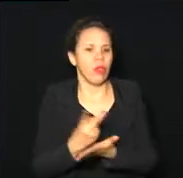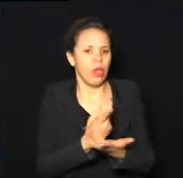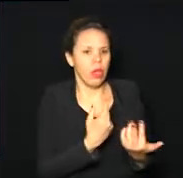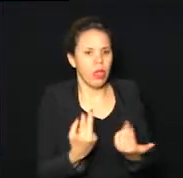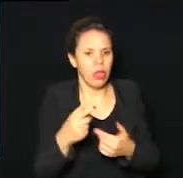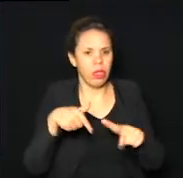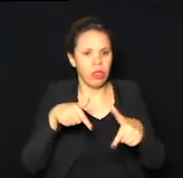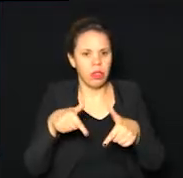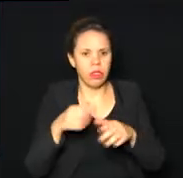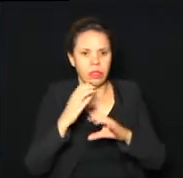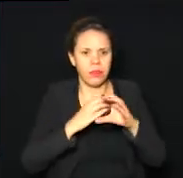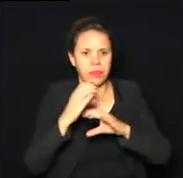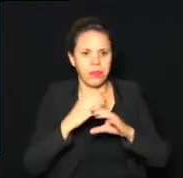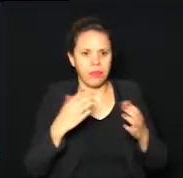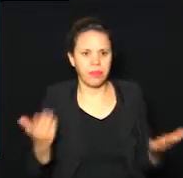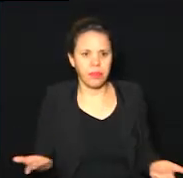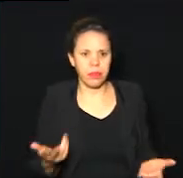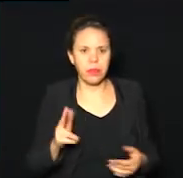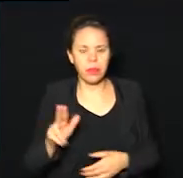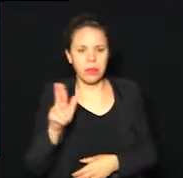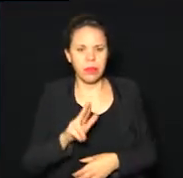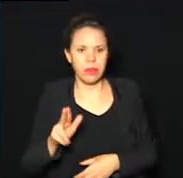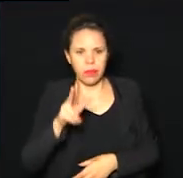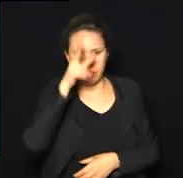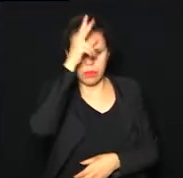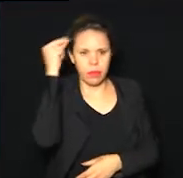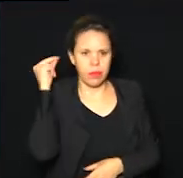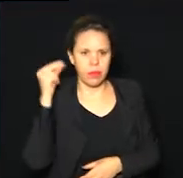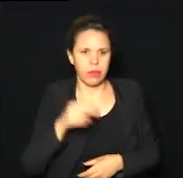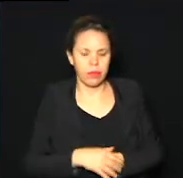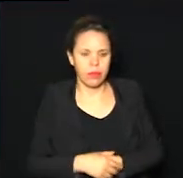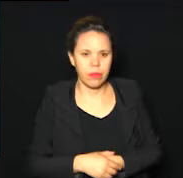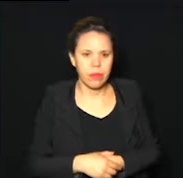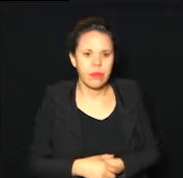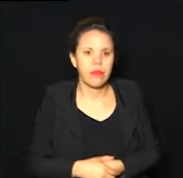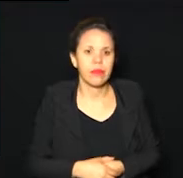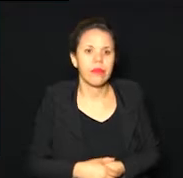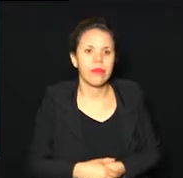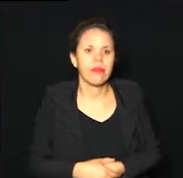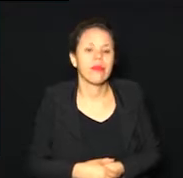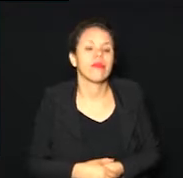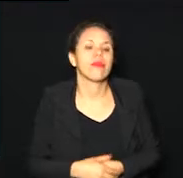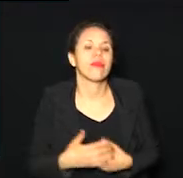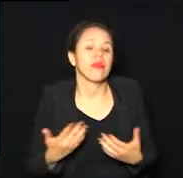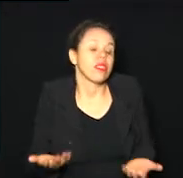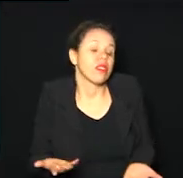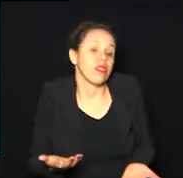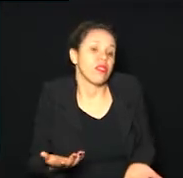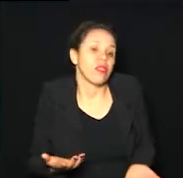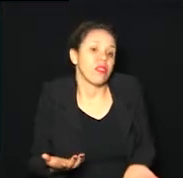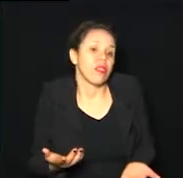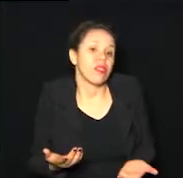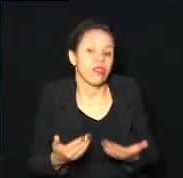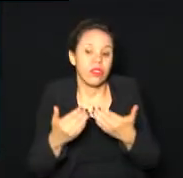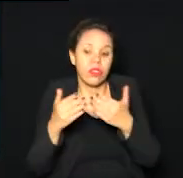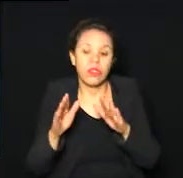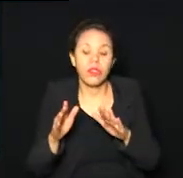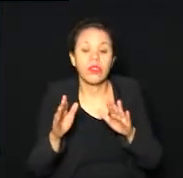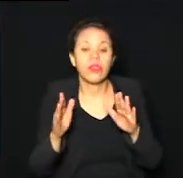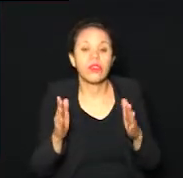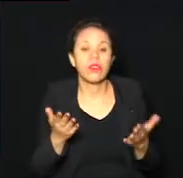trabalhadores concursados na universidade pública, e dessa forma, então, expõe aí